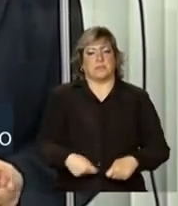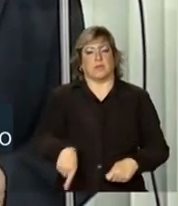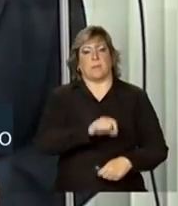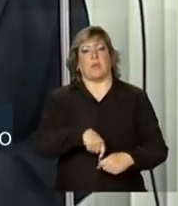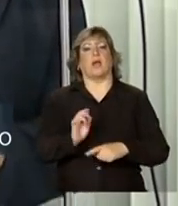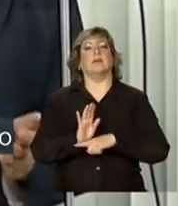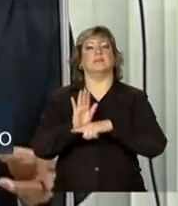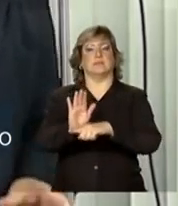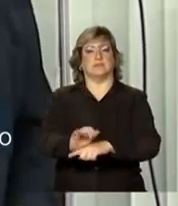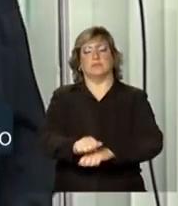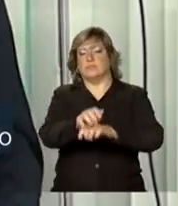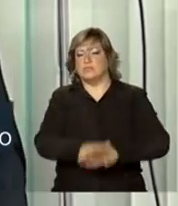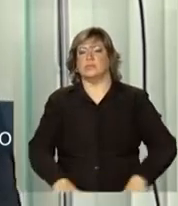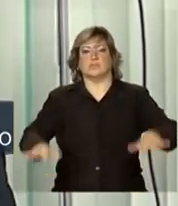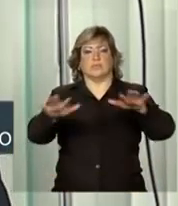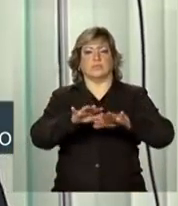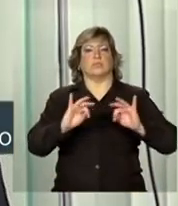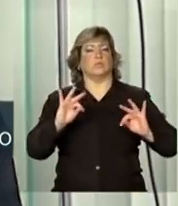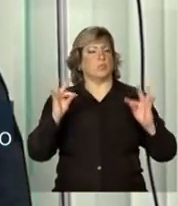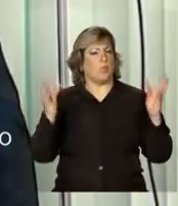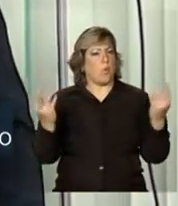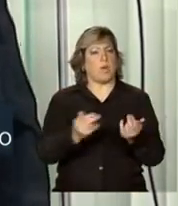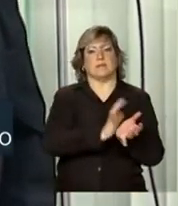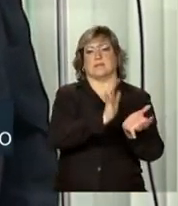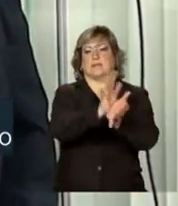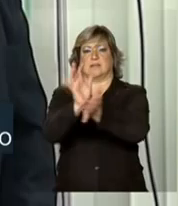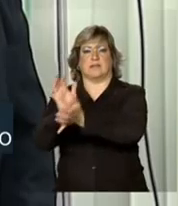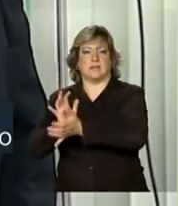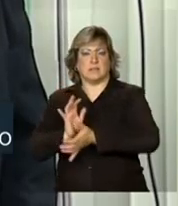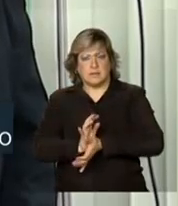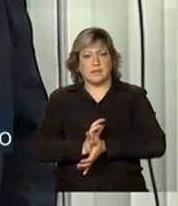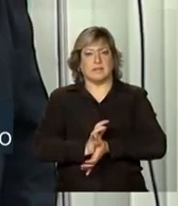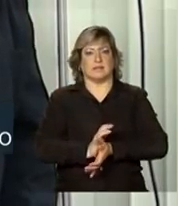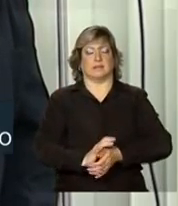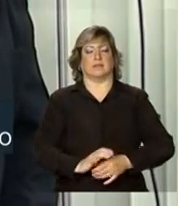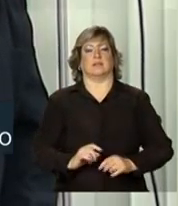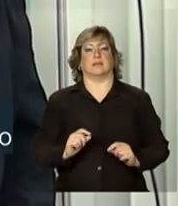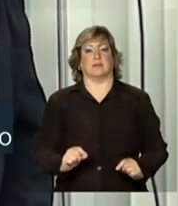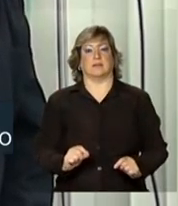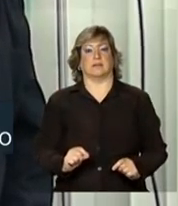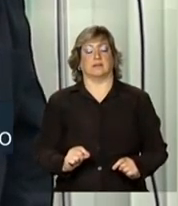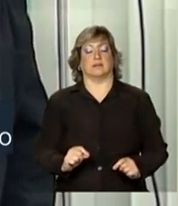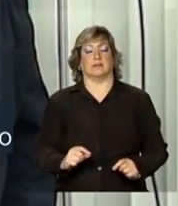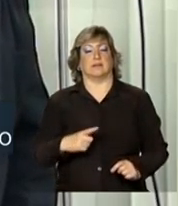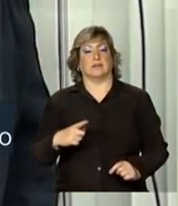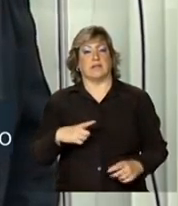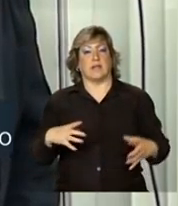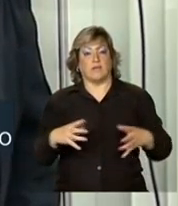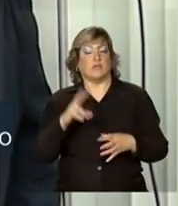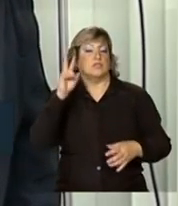colaborar transversalmente em todas as áreas que implicam